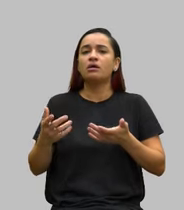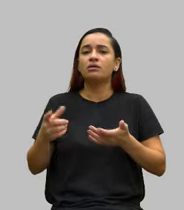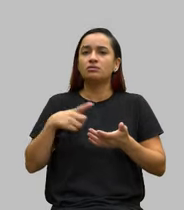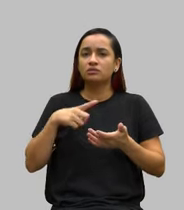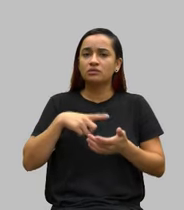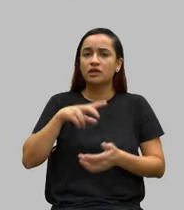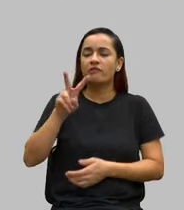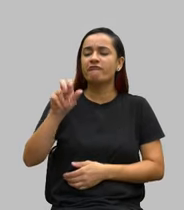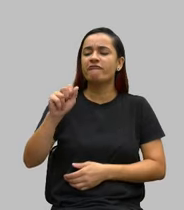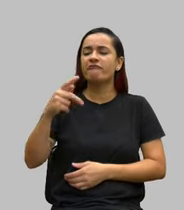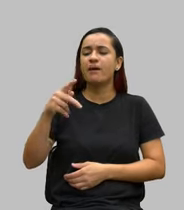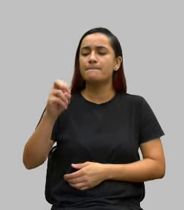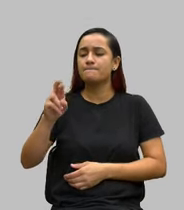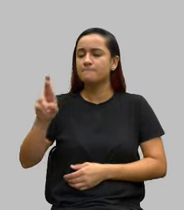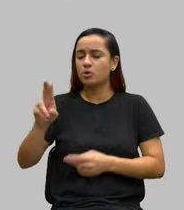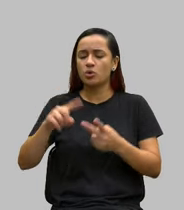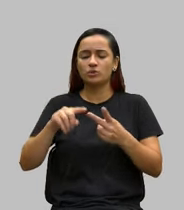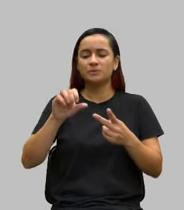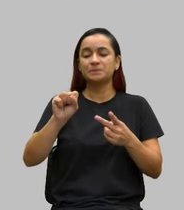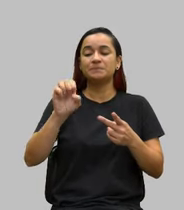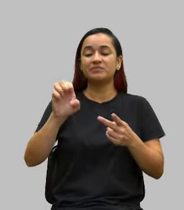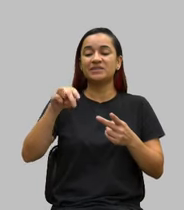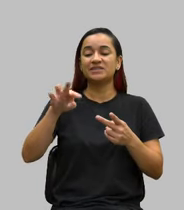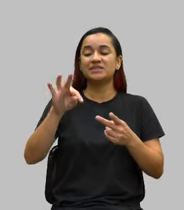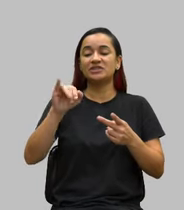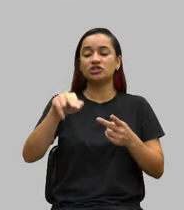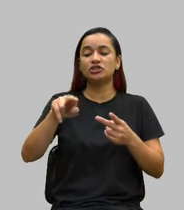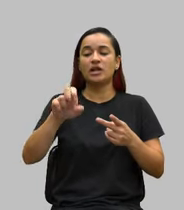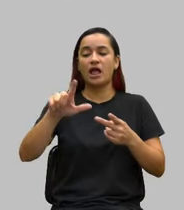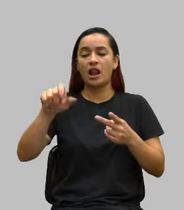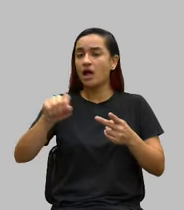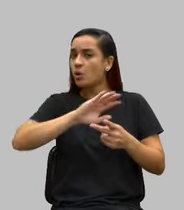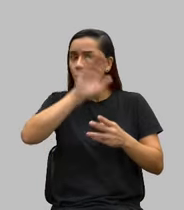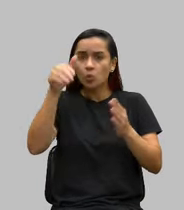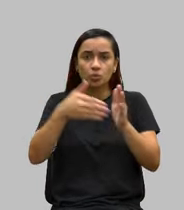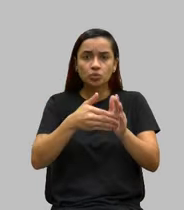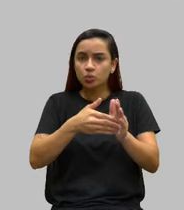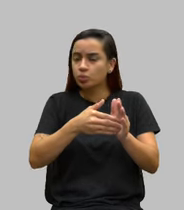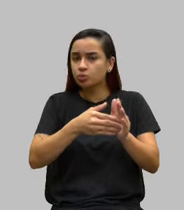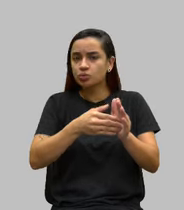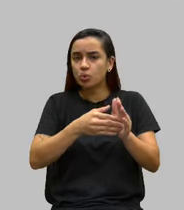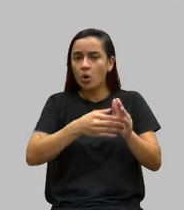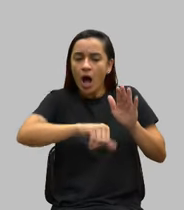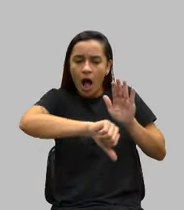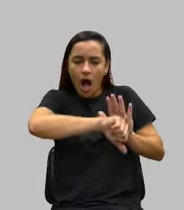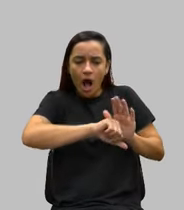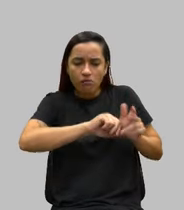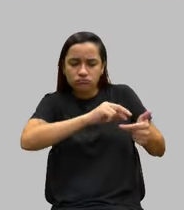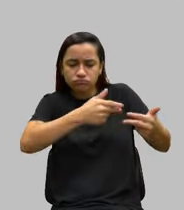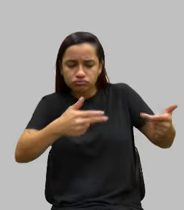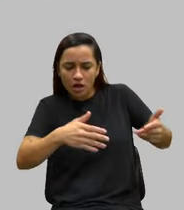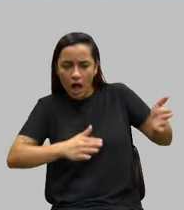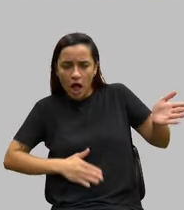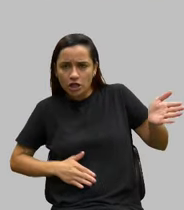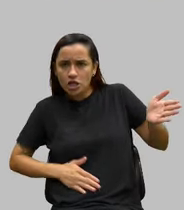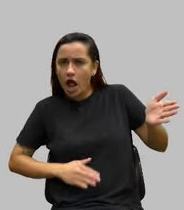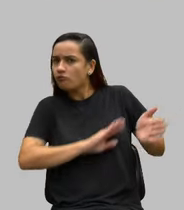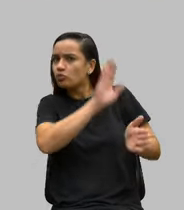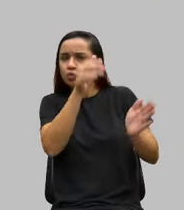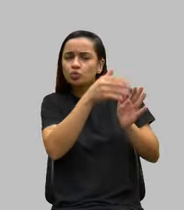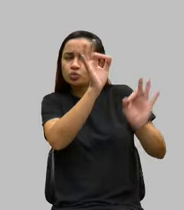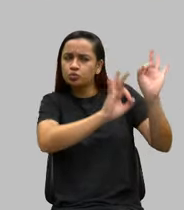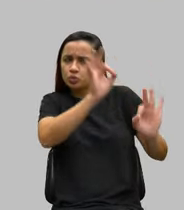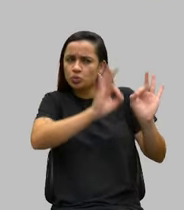com o sentinela todo mundo muito bem estruturado o tráfico ali então eu vou pedir aqui a a a